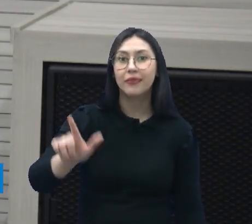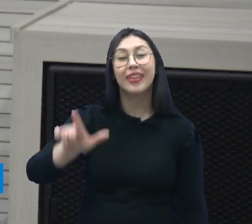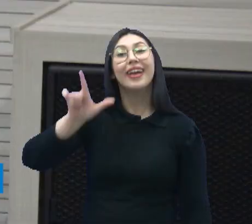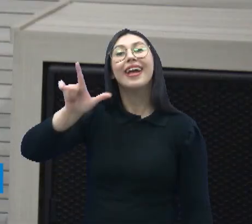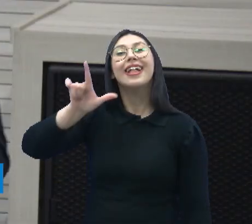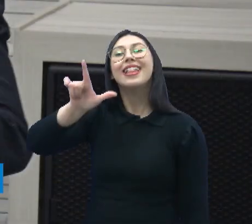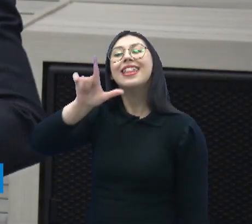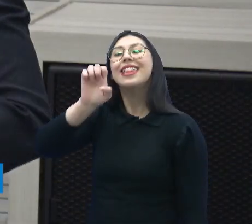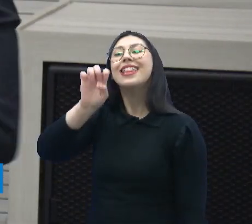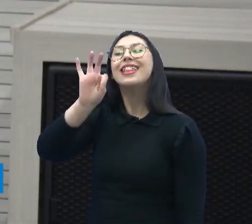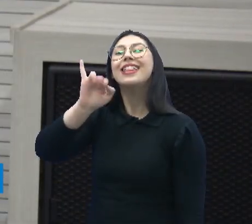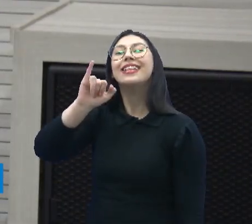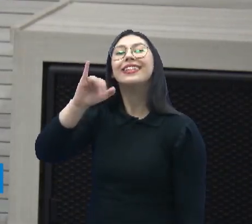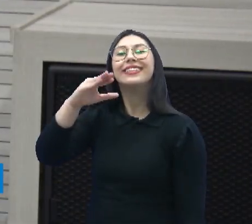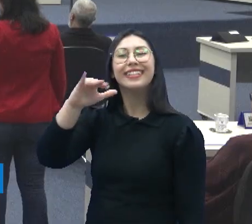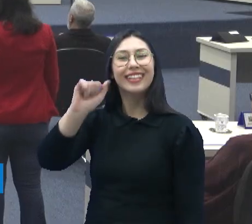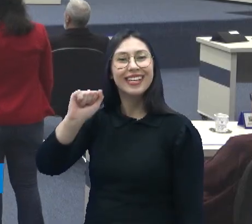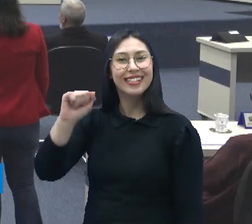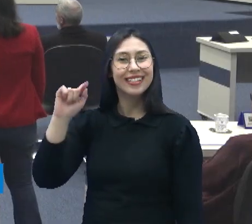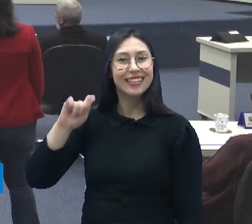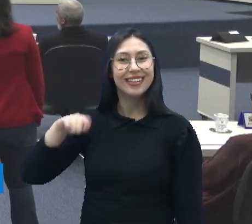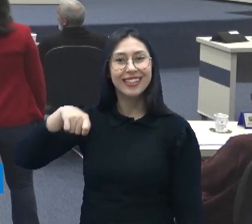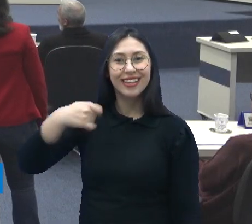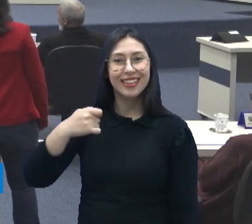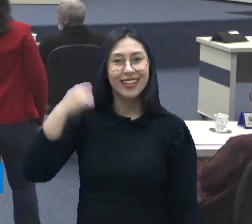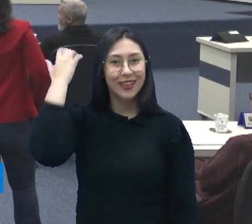Aguiar. Valeu!